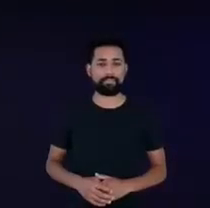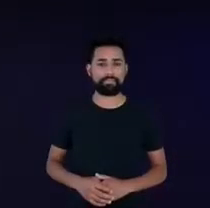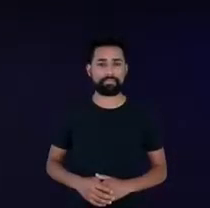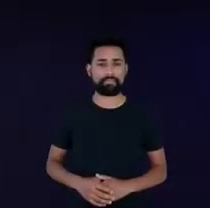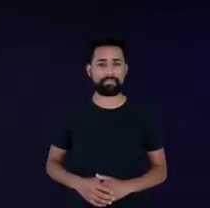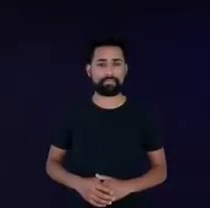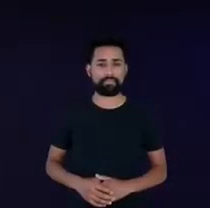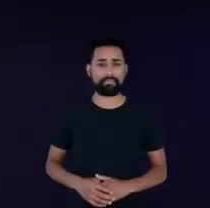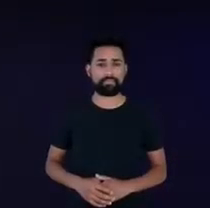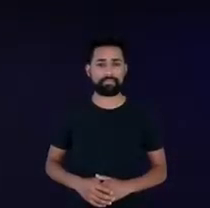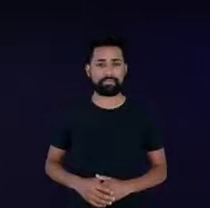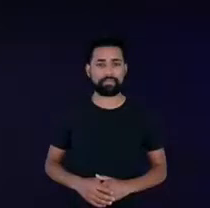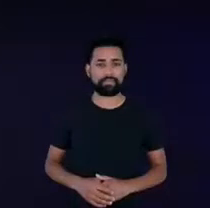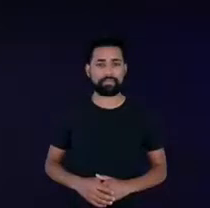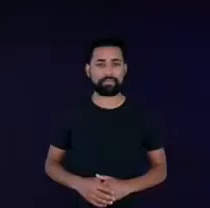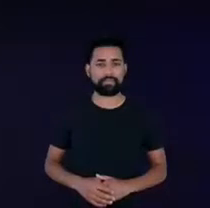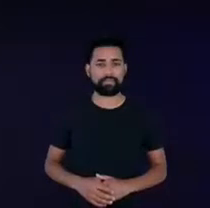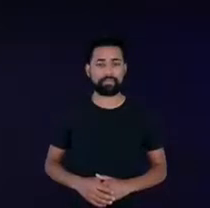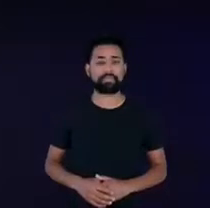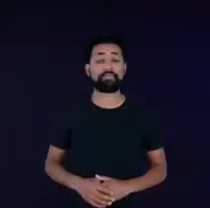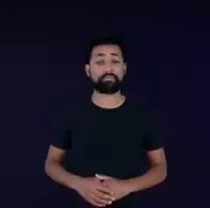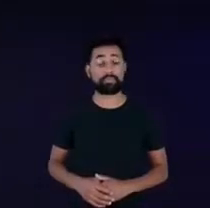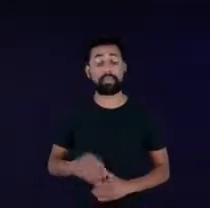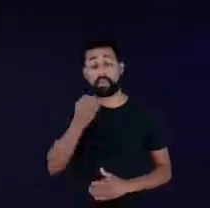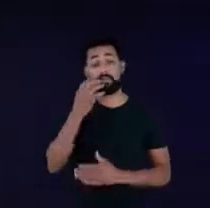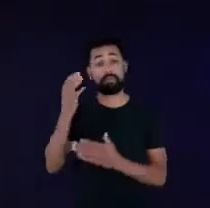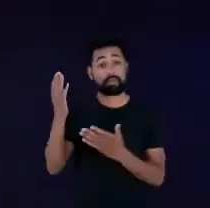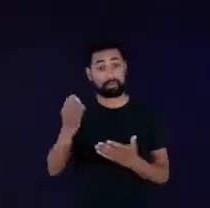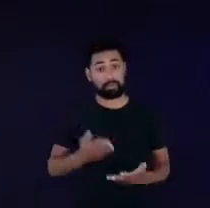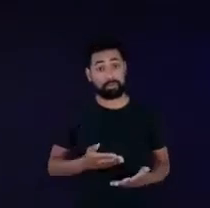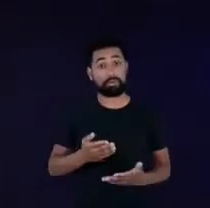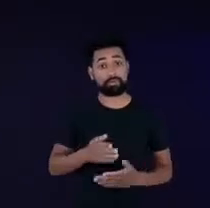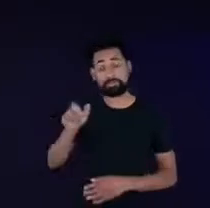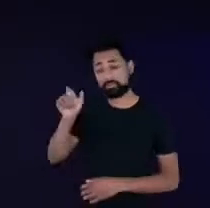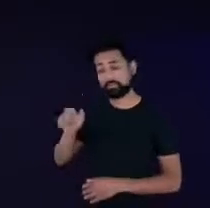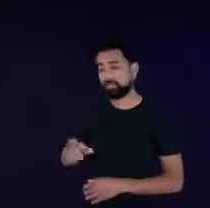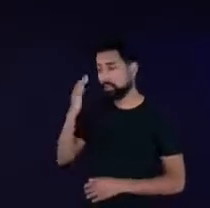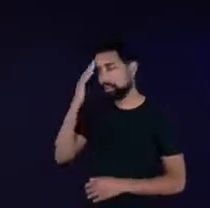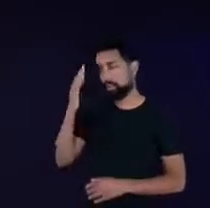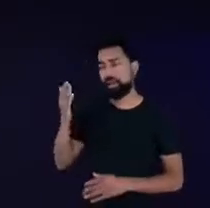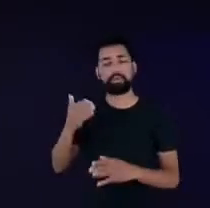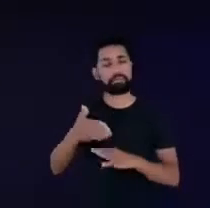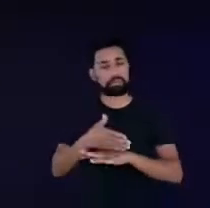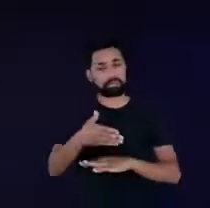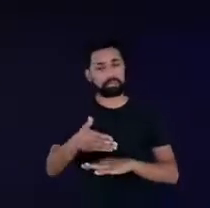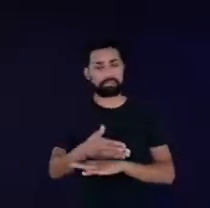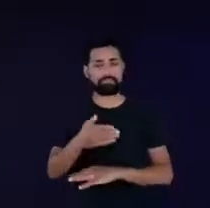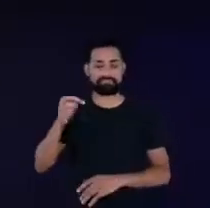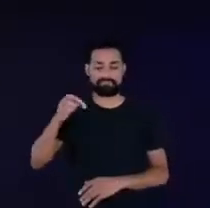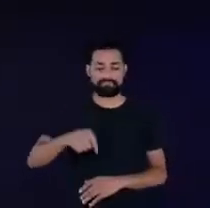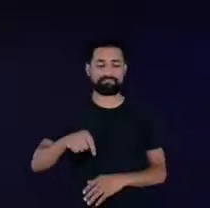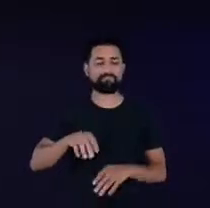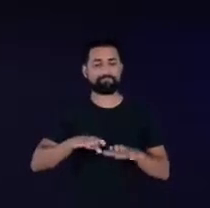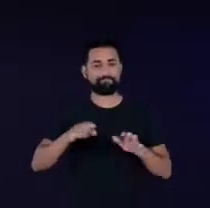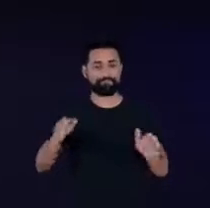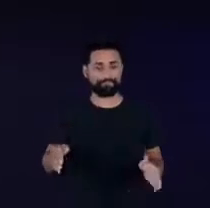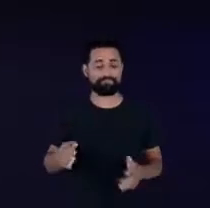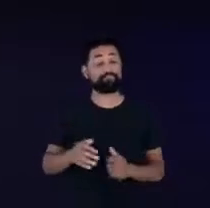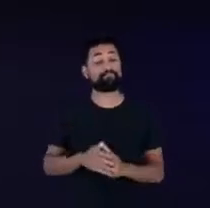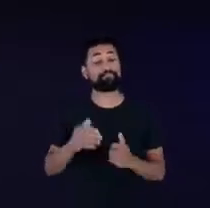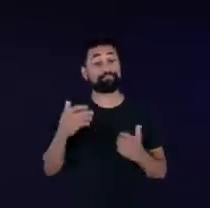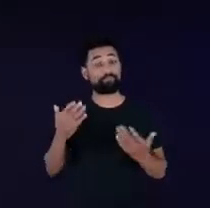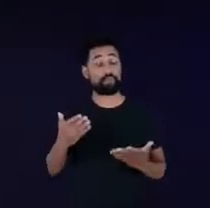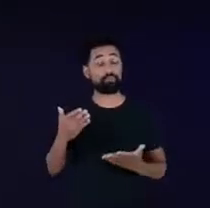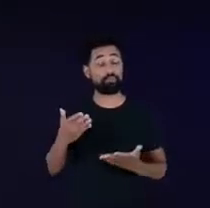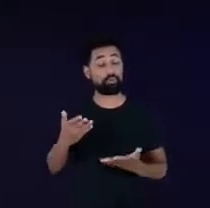sessão de perguntas. Bem-vindo, Dr. Yu Jun. Obrigado pela participação aqui no painel. Avançando